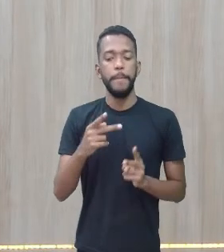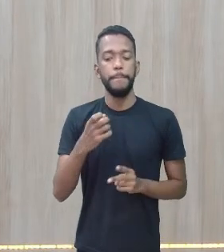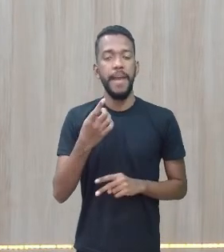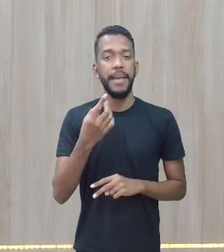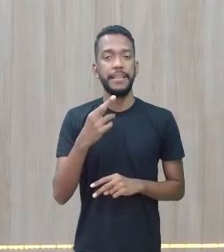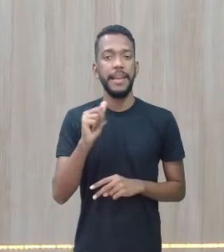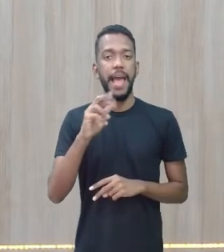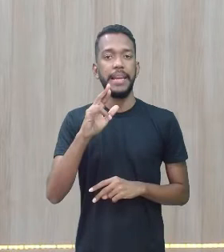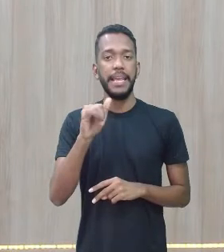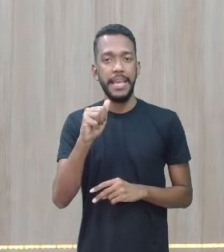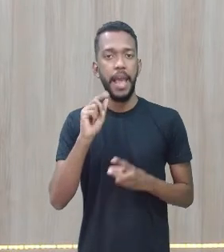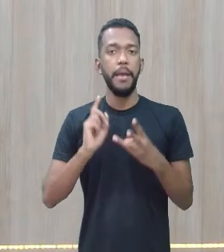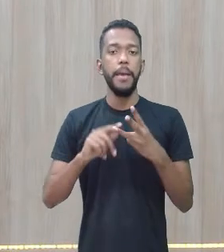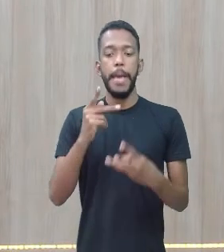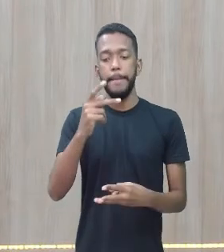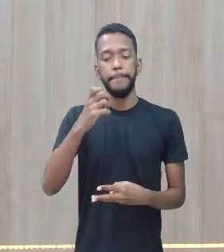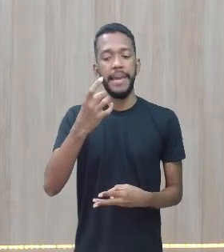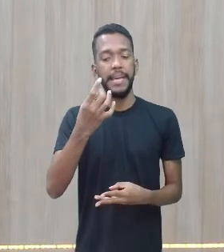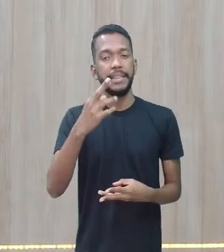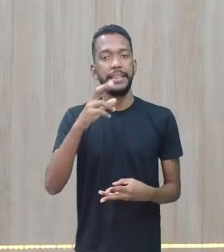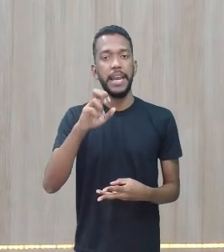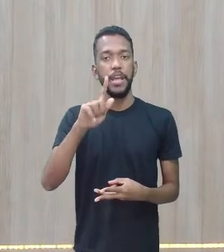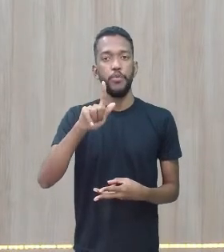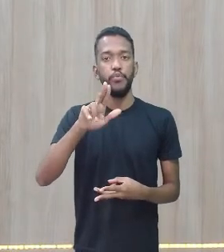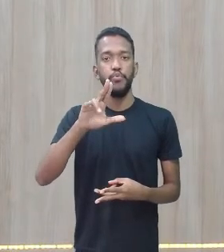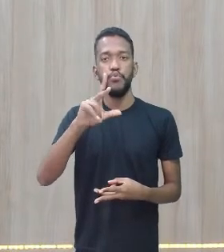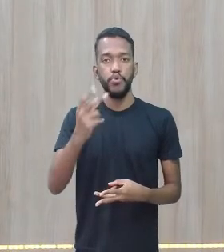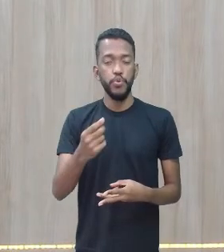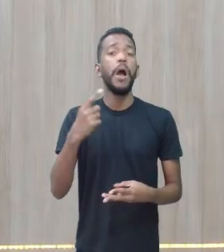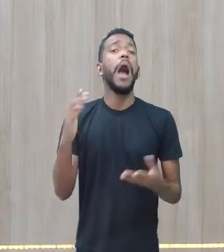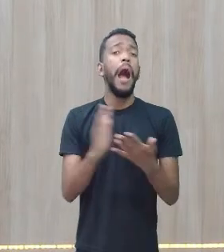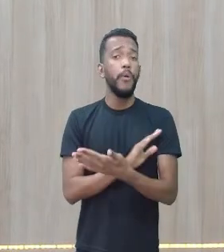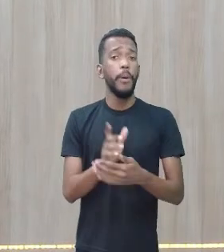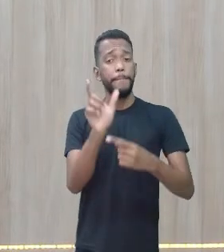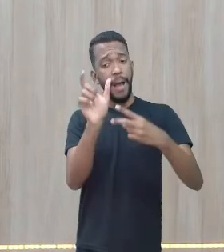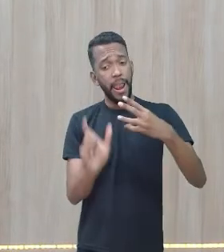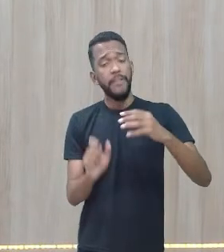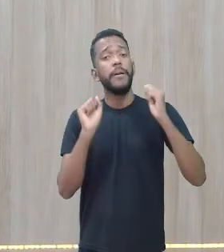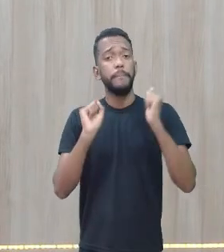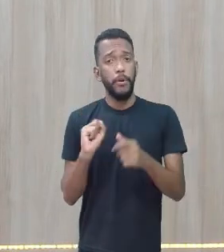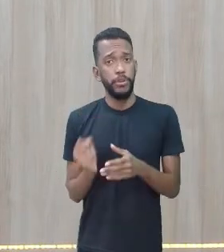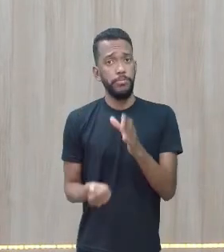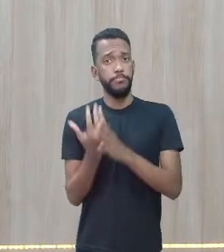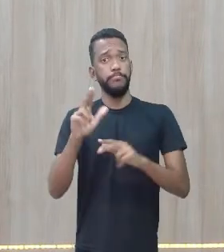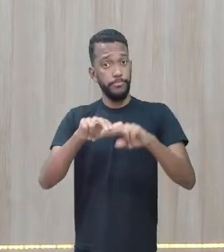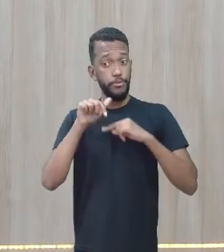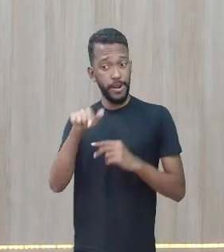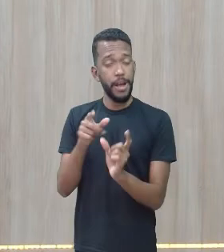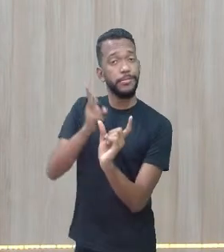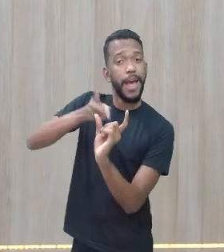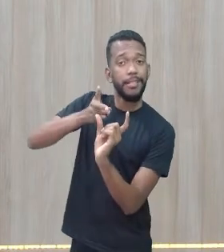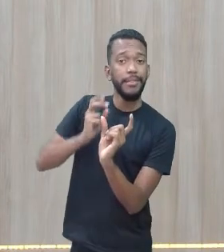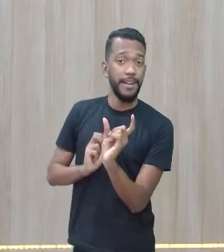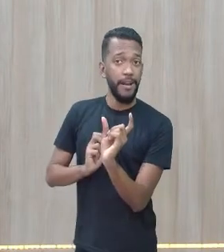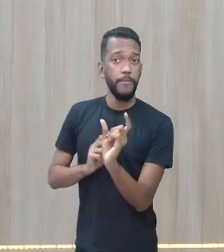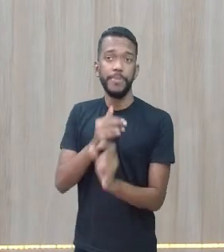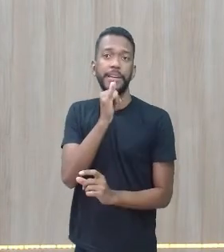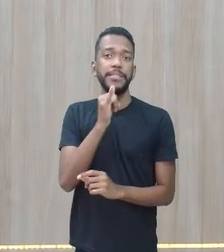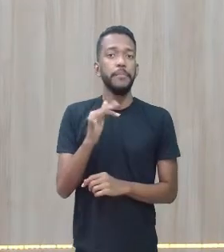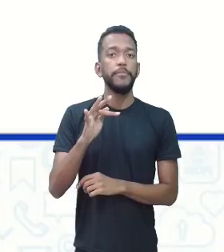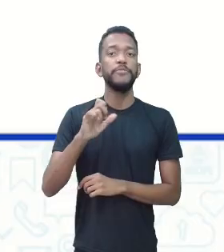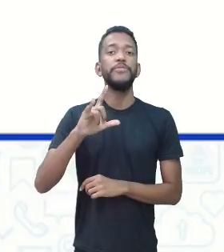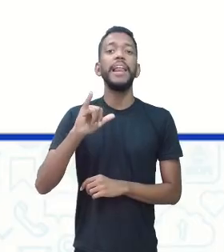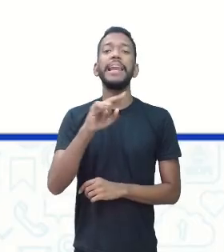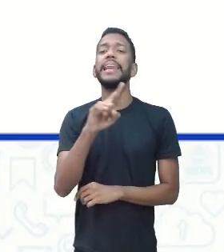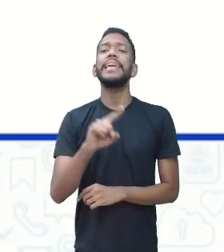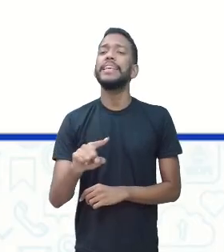pedregulhos e outras palavras que podem existir a partir deste radical. Na palavra feliz, não